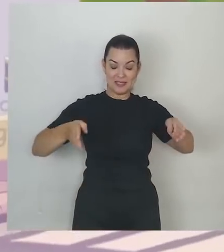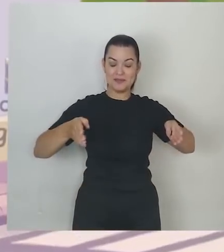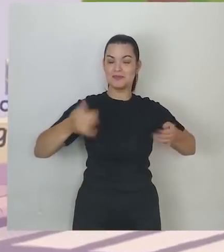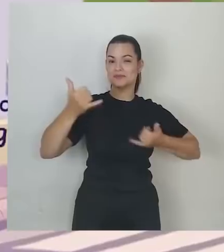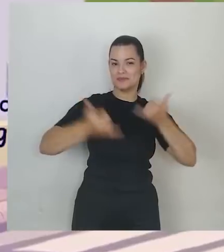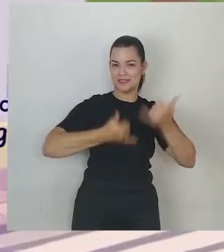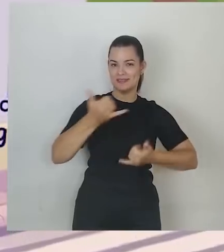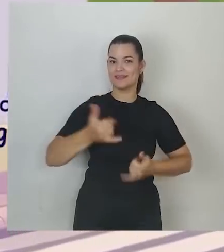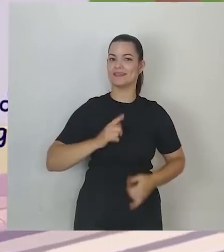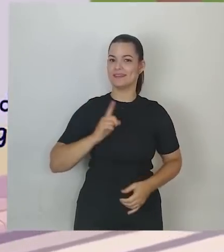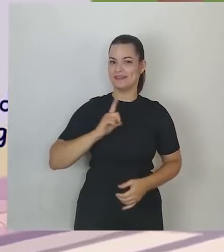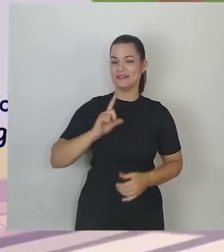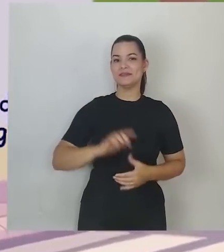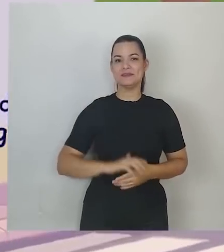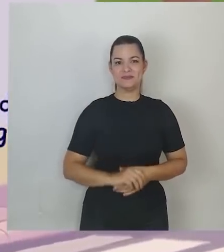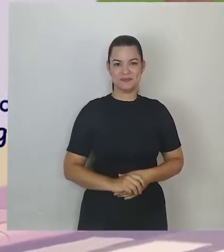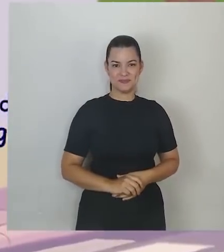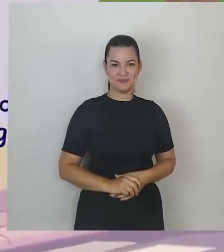Tempo de brincar!